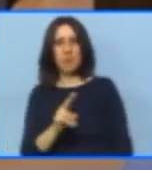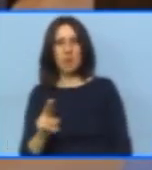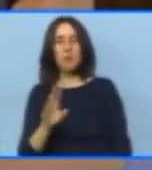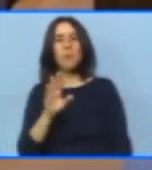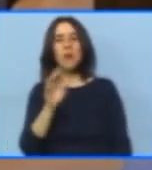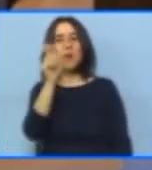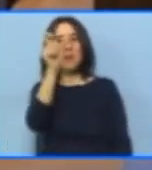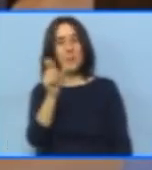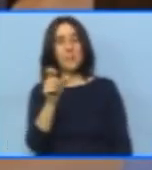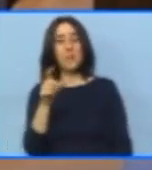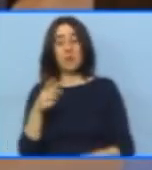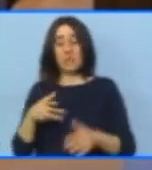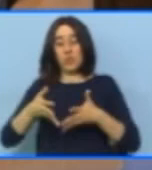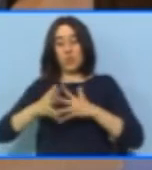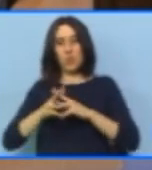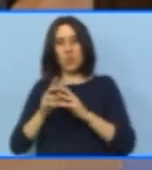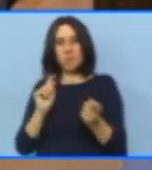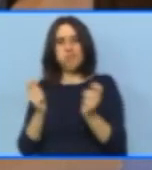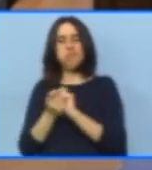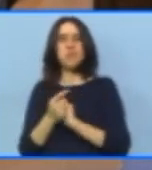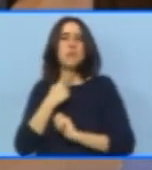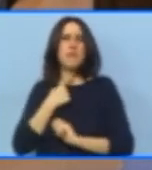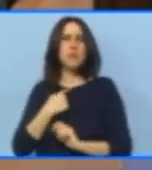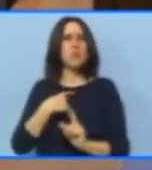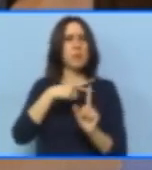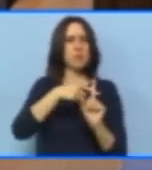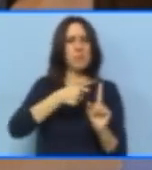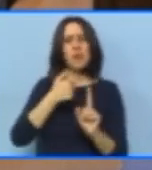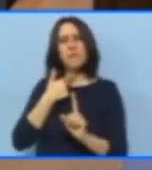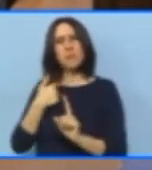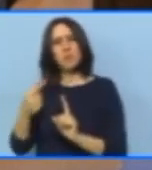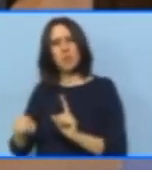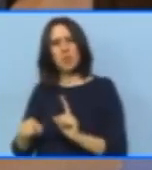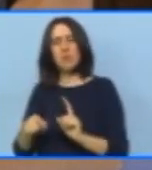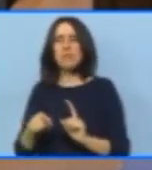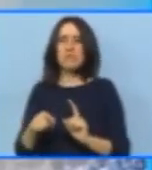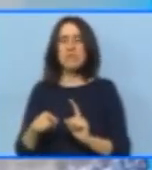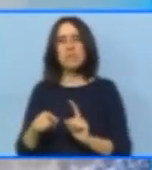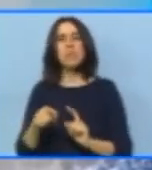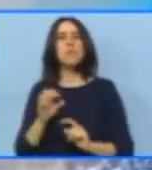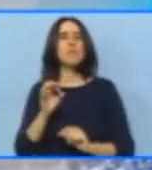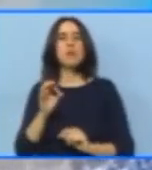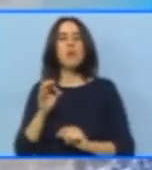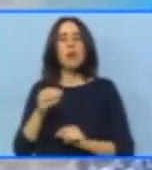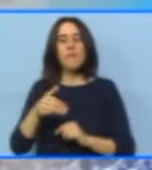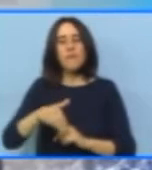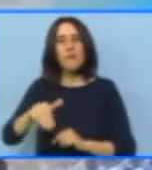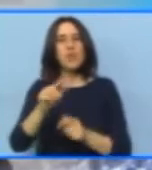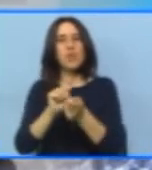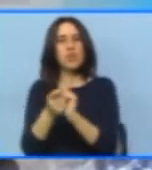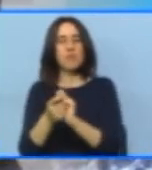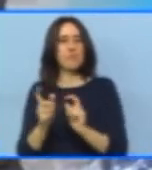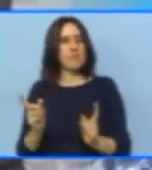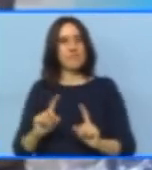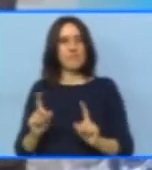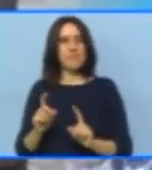volta a uma estrutura que tem este peso, tem estes vícios, também tem virtudes, mas tem sobretudo estes vícios, não é uma coisa para amanhã. É algo que